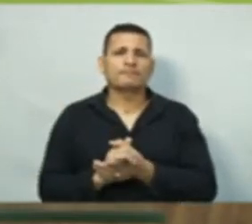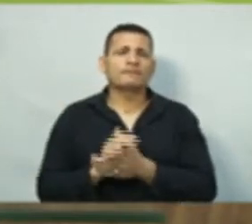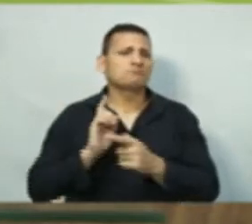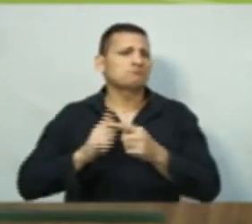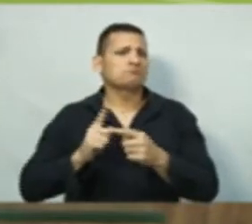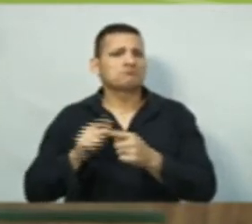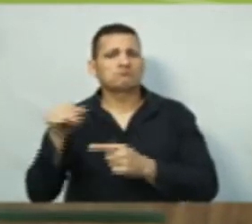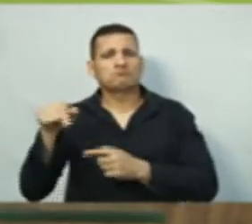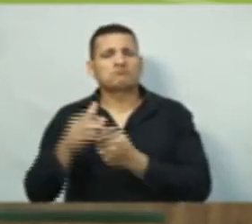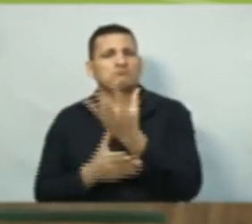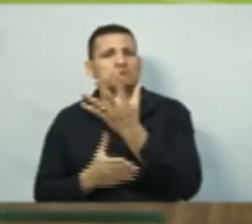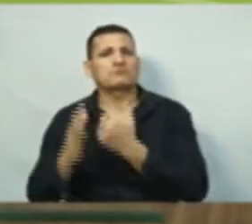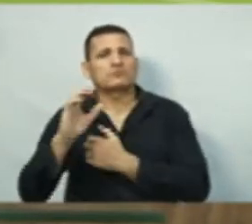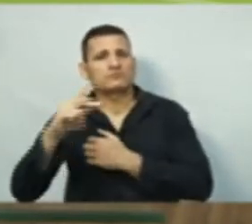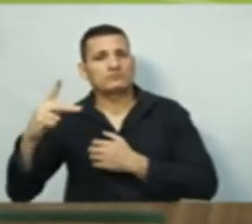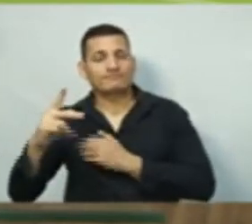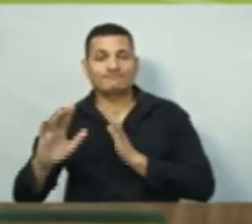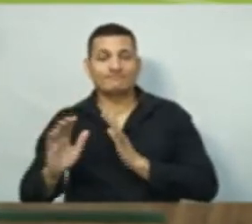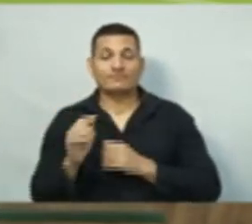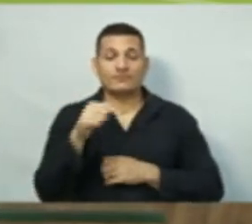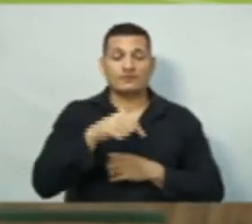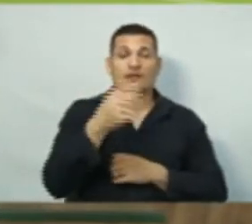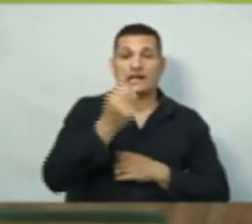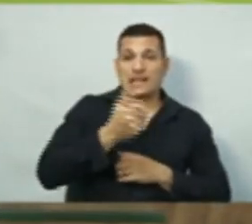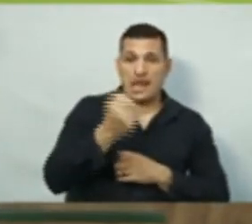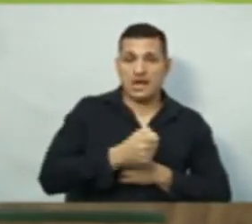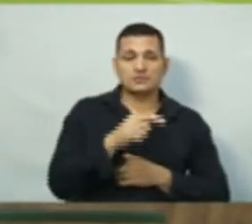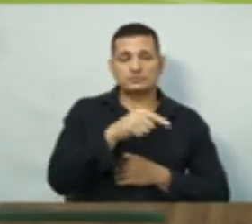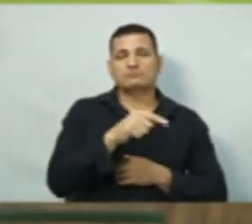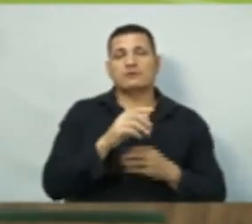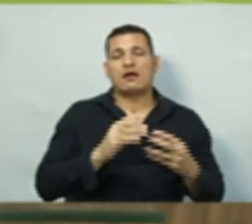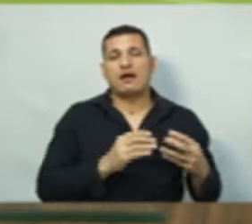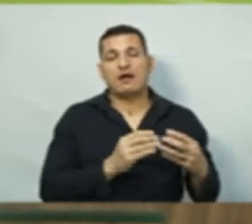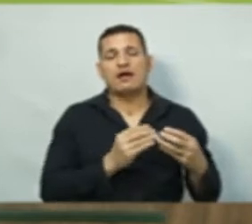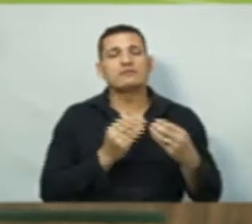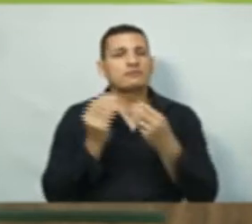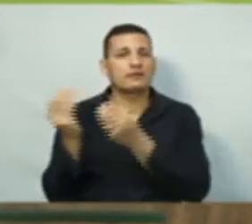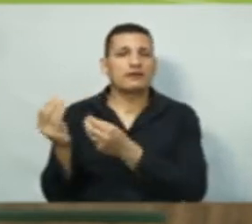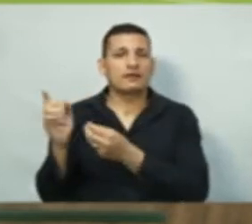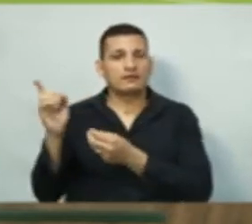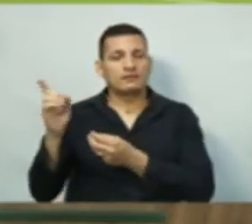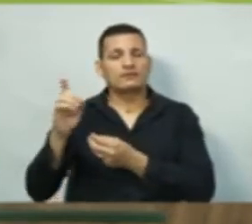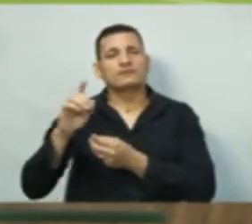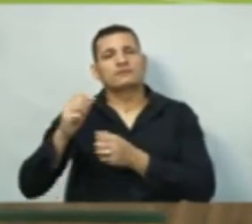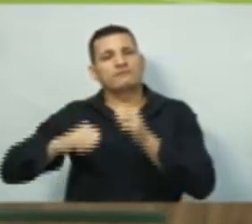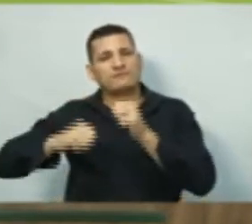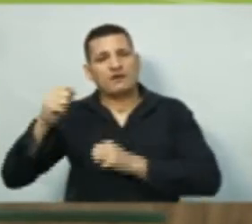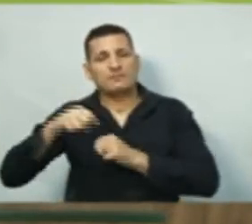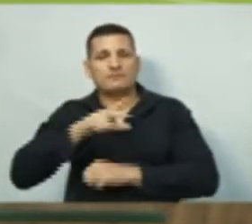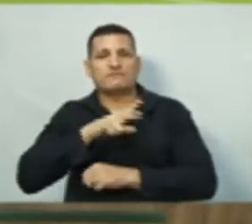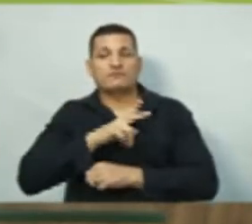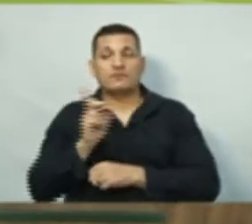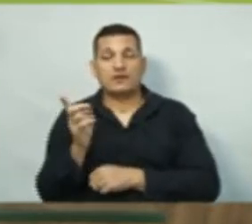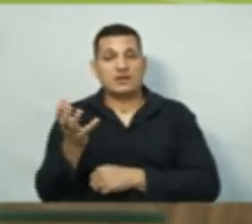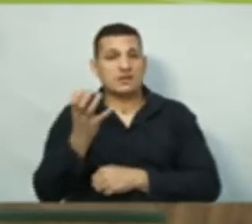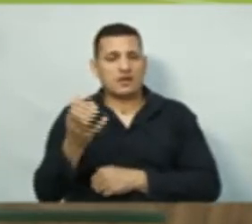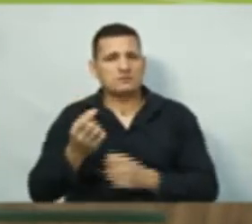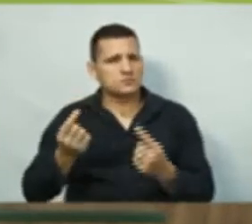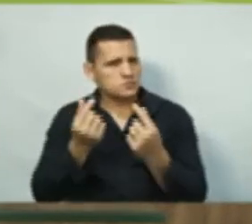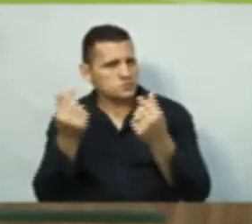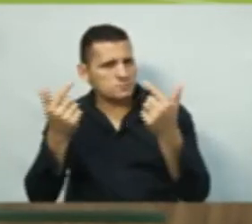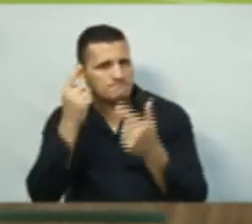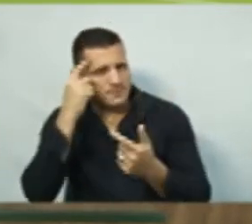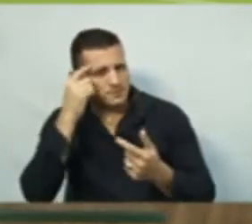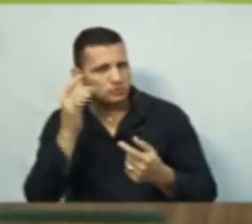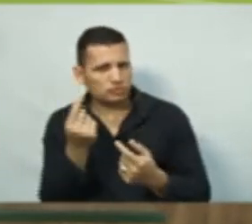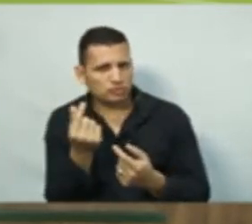cooperativa? Produzimos o leite, entregamos a um laticínio privado. O que o laticínio privado quer ter? Lucro. O que ele vai